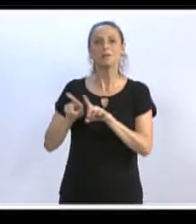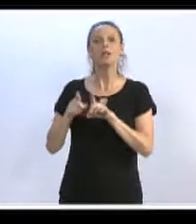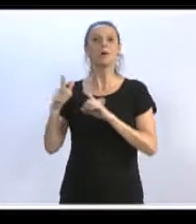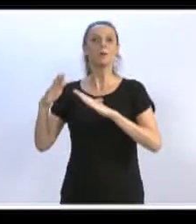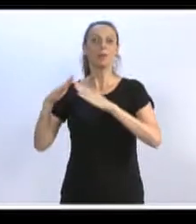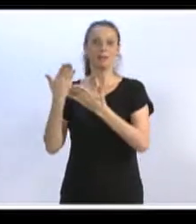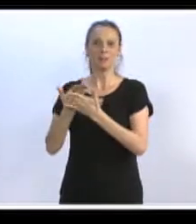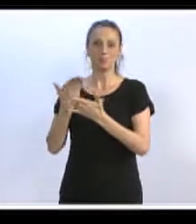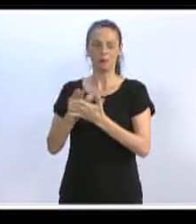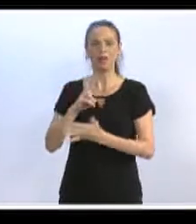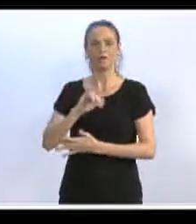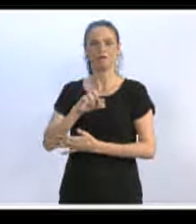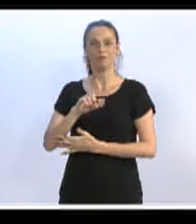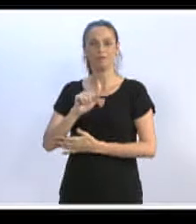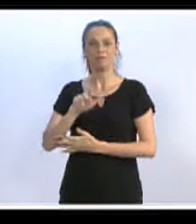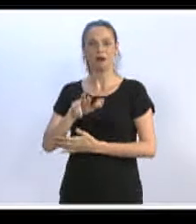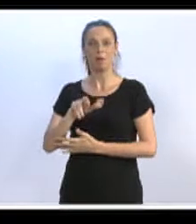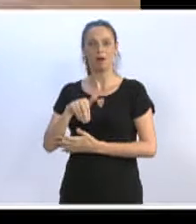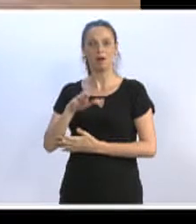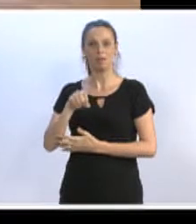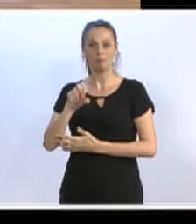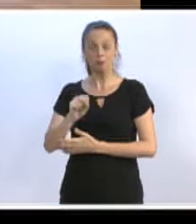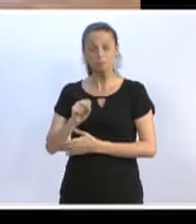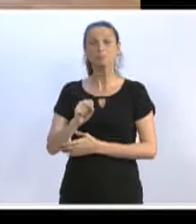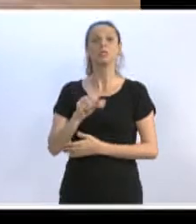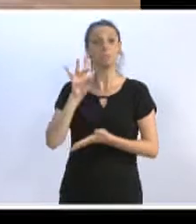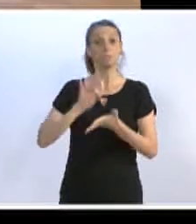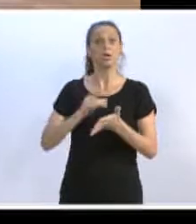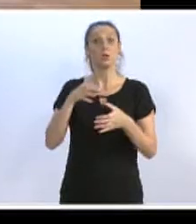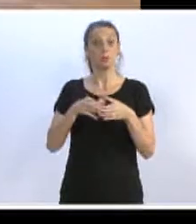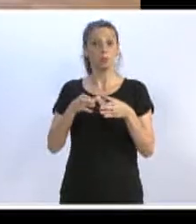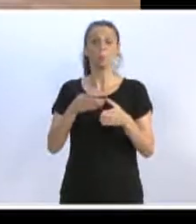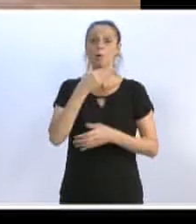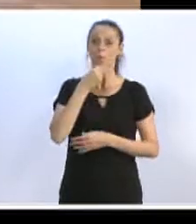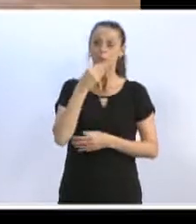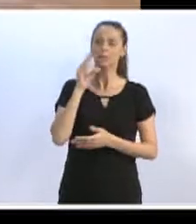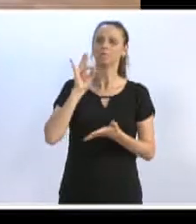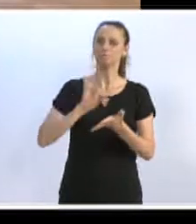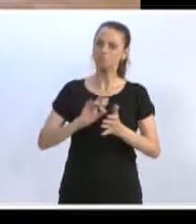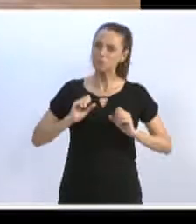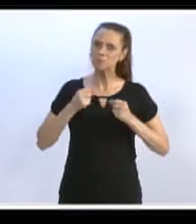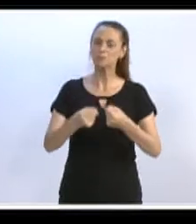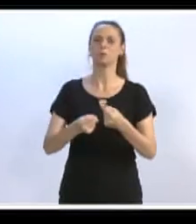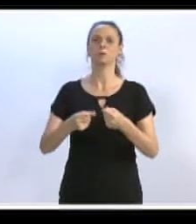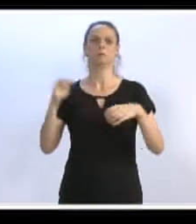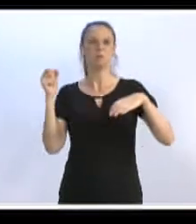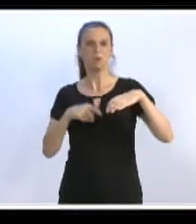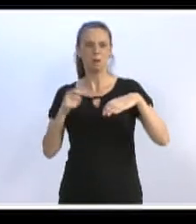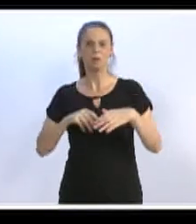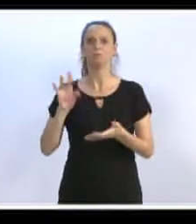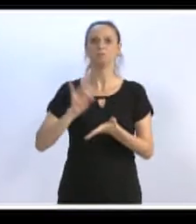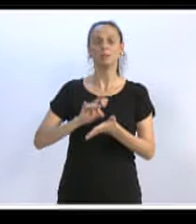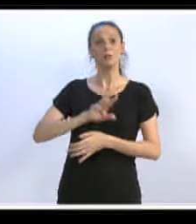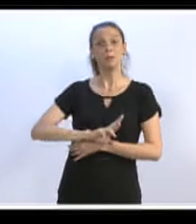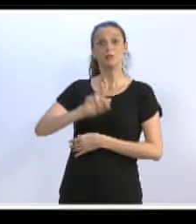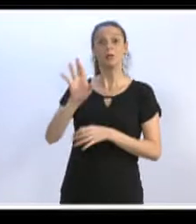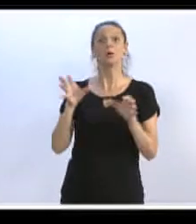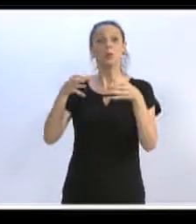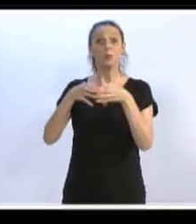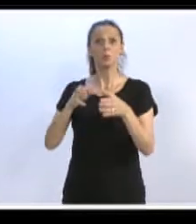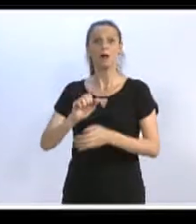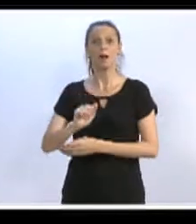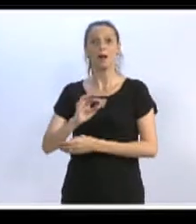ramos de futsal os meninos têm jogado com muita determinação vestido a camisa do bairro da comunidade representada pelo nome atlético